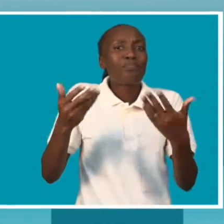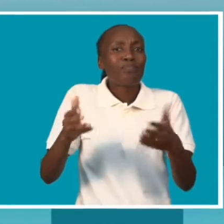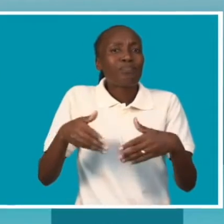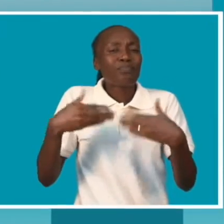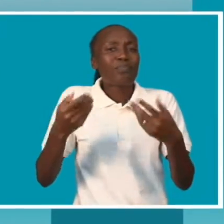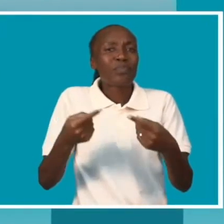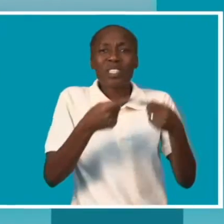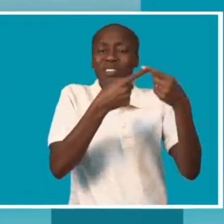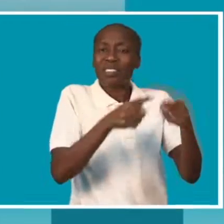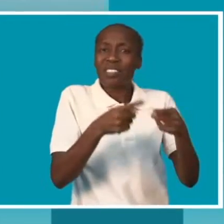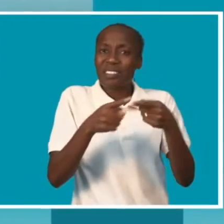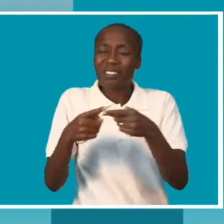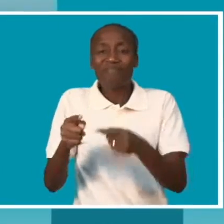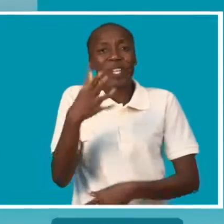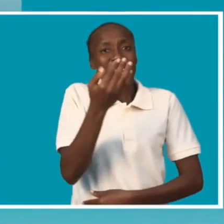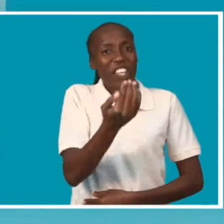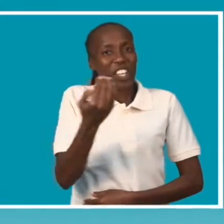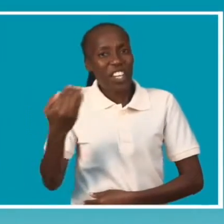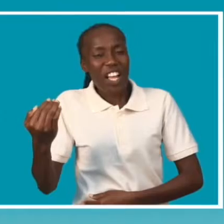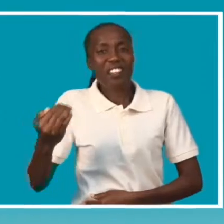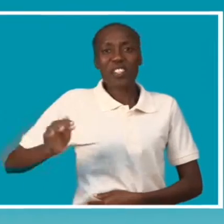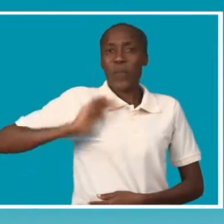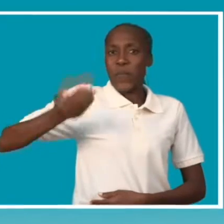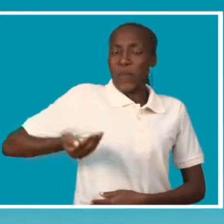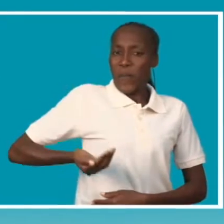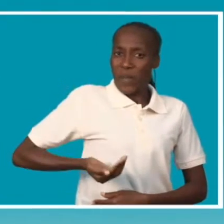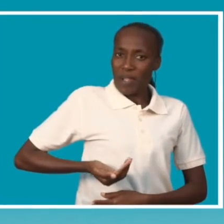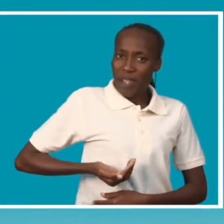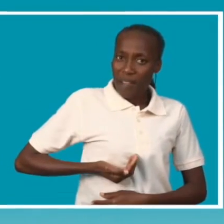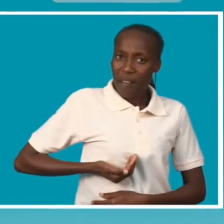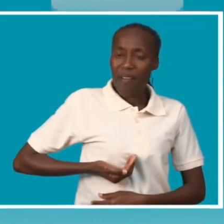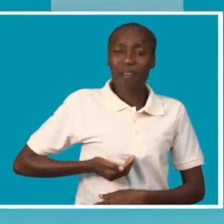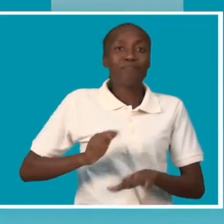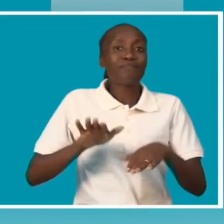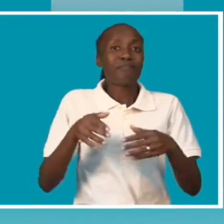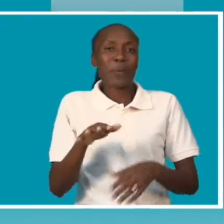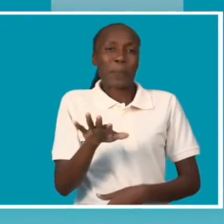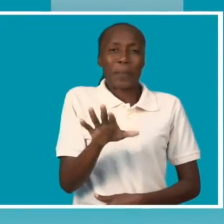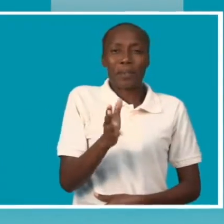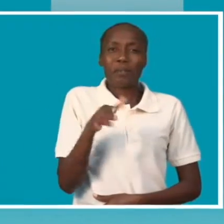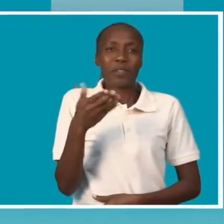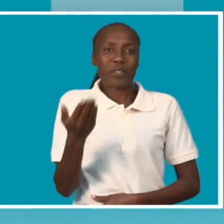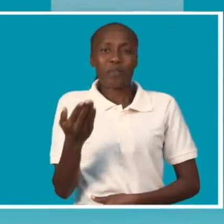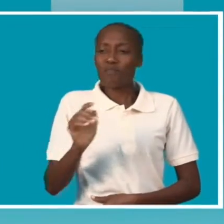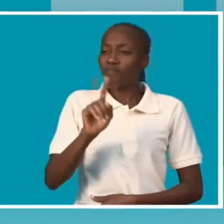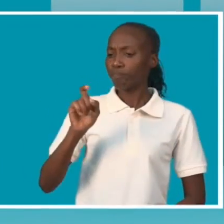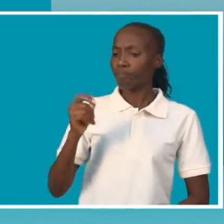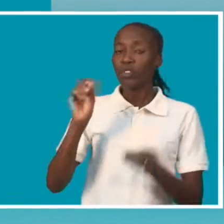Essas coisas, crianças, mulheres, mais ou menos assim.